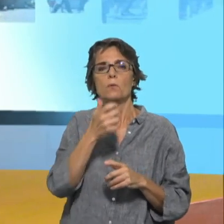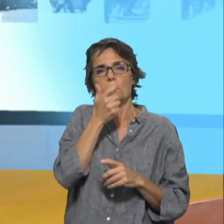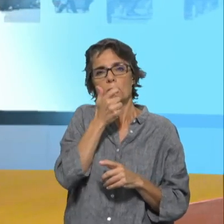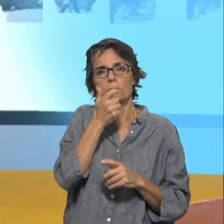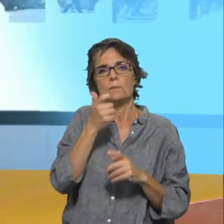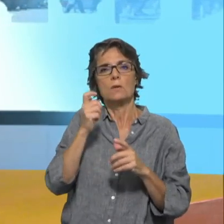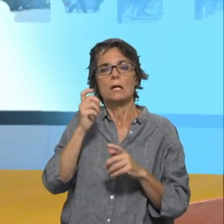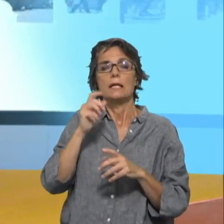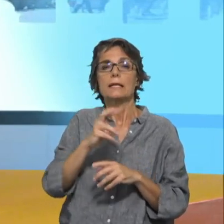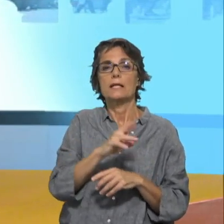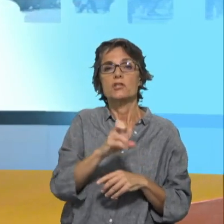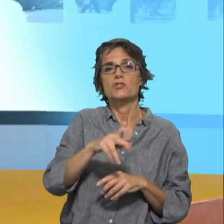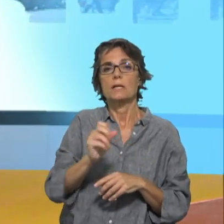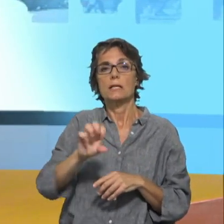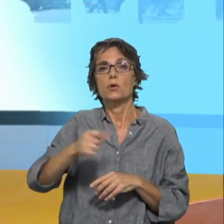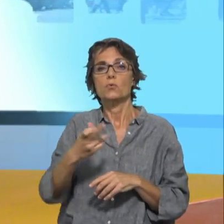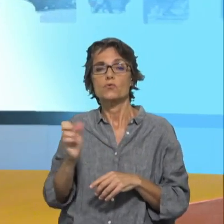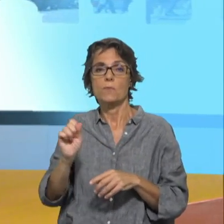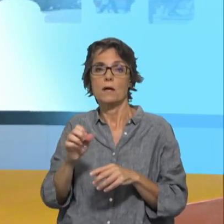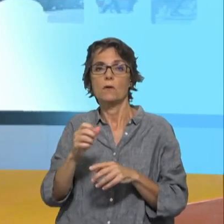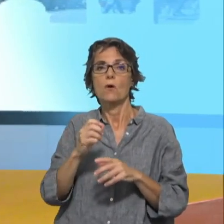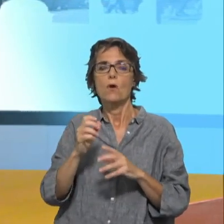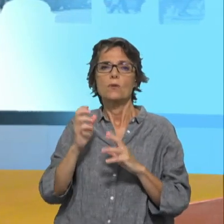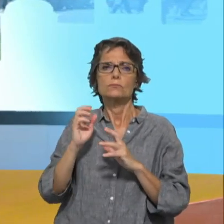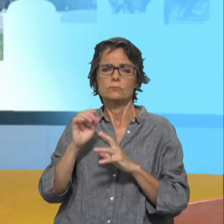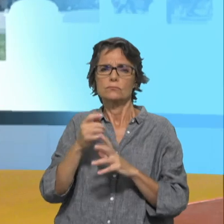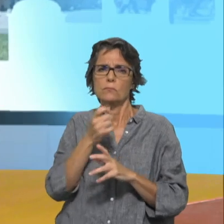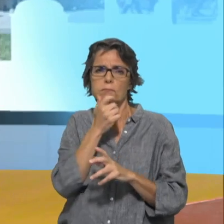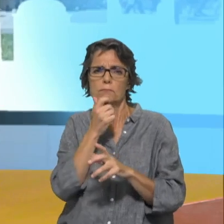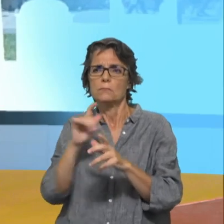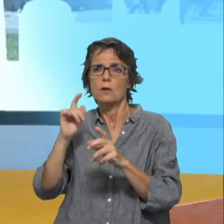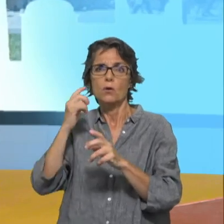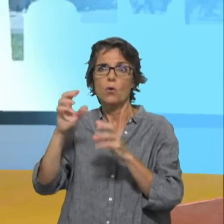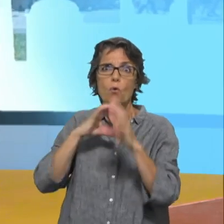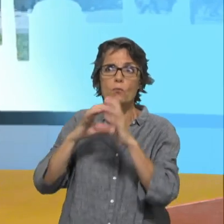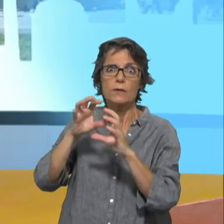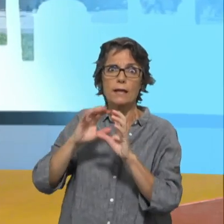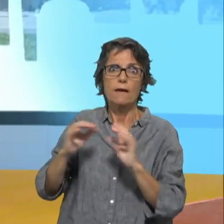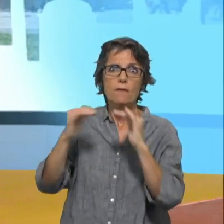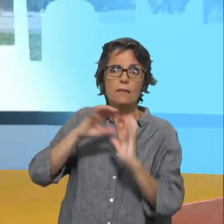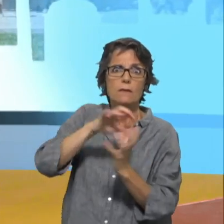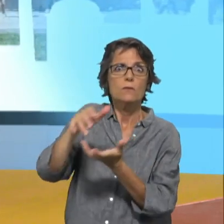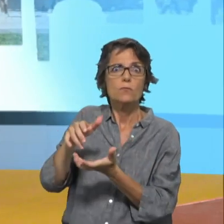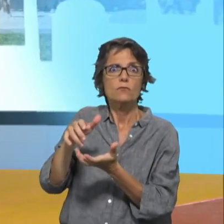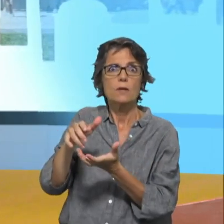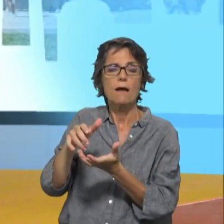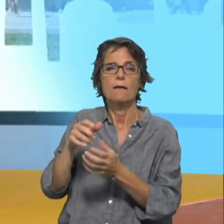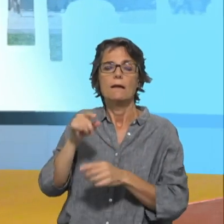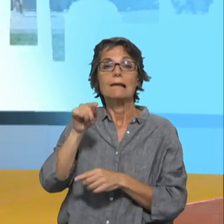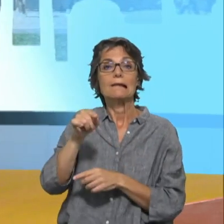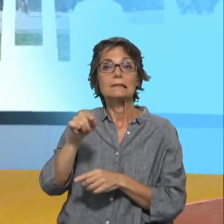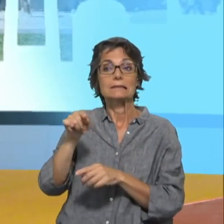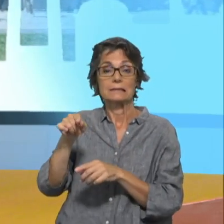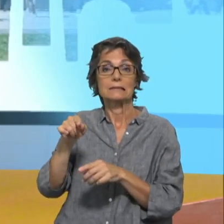que lhe permitia, de vez em quando, falar já ao mundo e dizer o que se estava a passar, enquanto líder da resistência, foi levado por